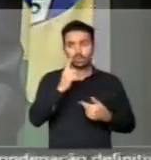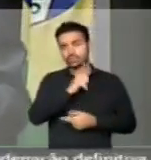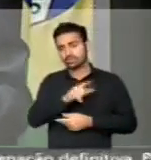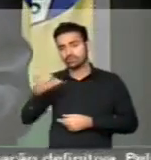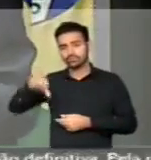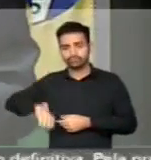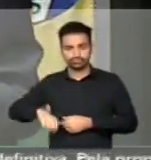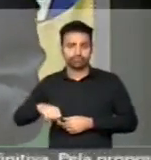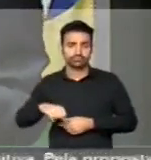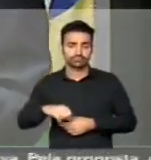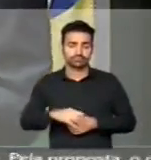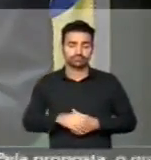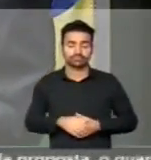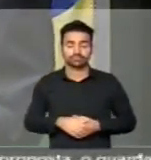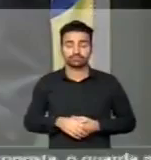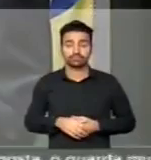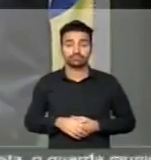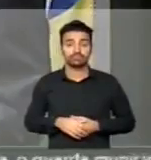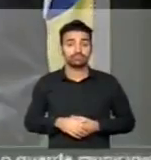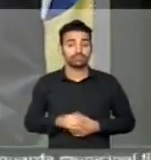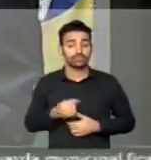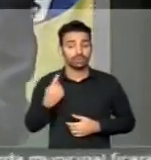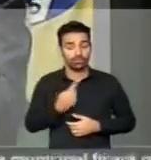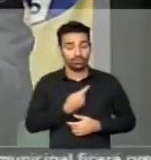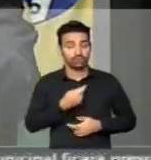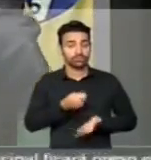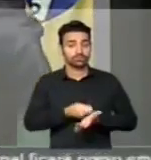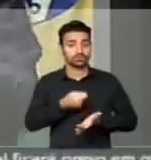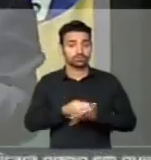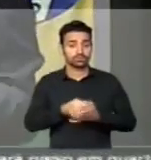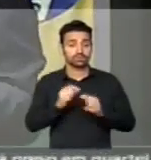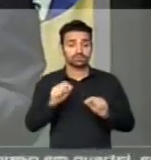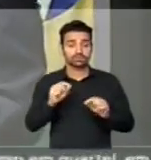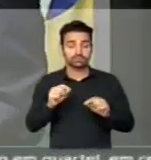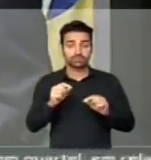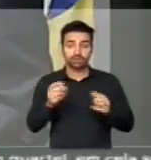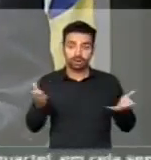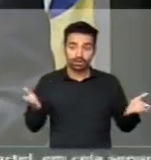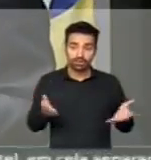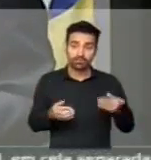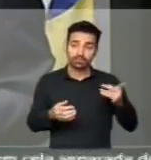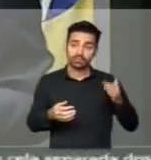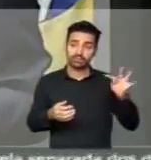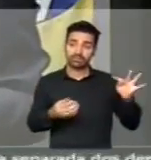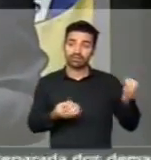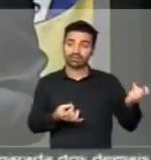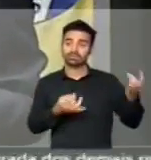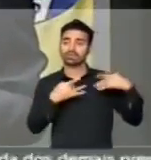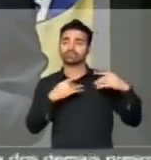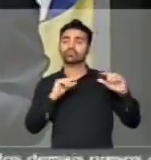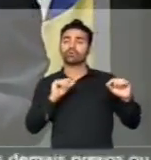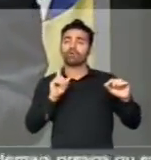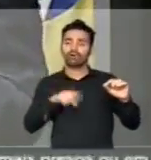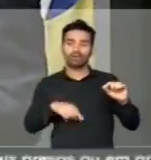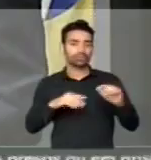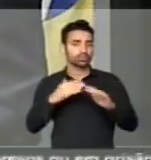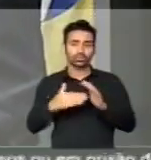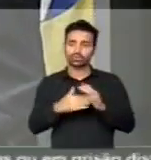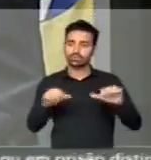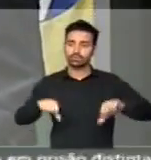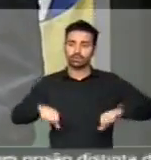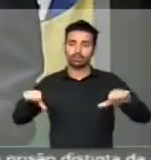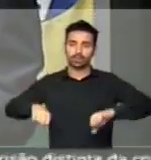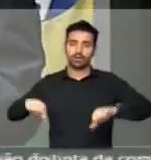desempenho. Estamos obrigados a lidar com a massa falida que o PT nos deixou. No